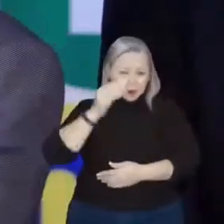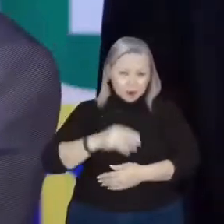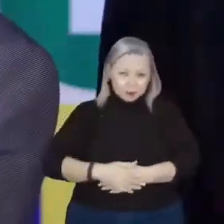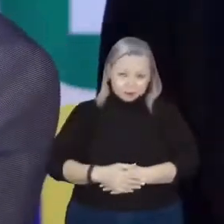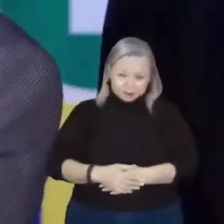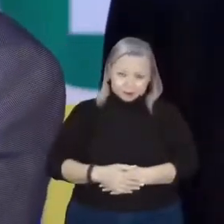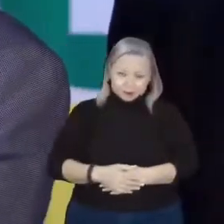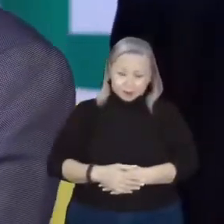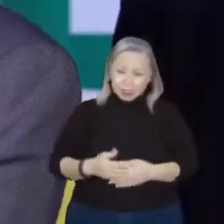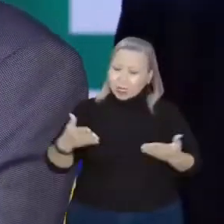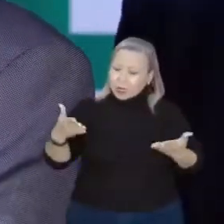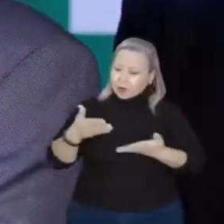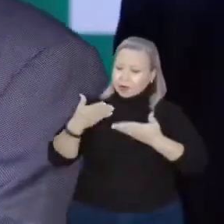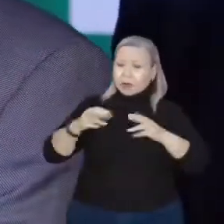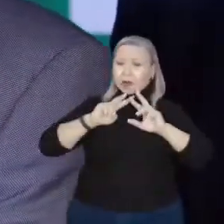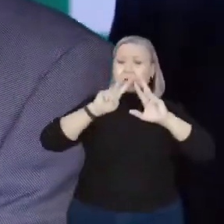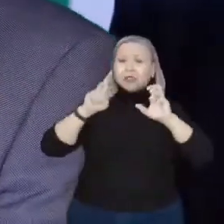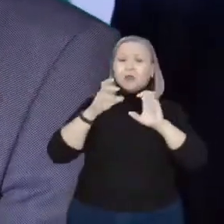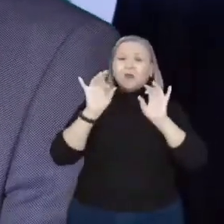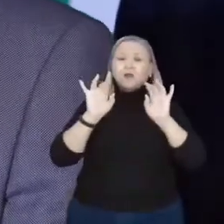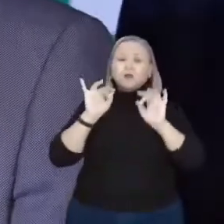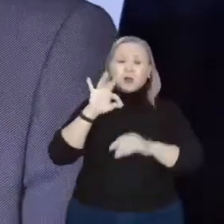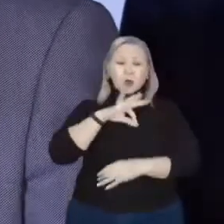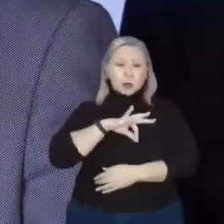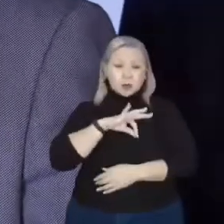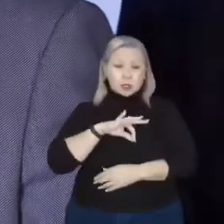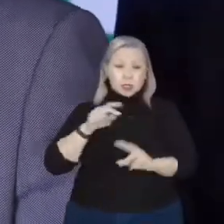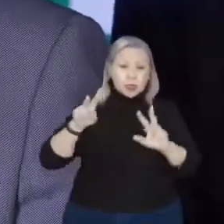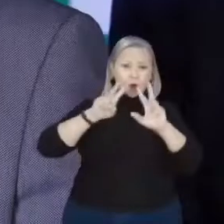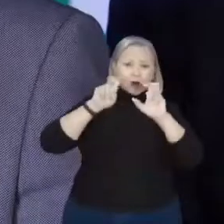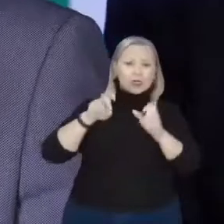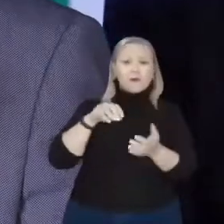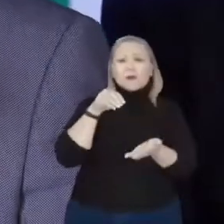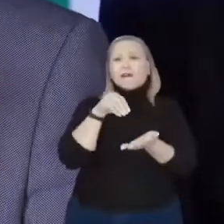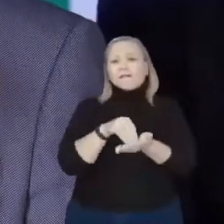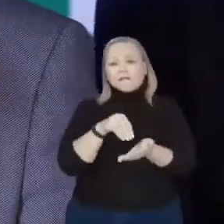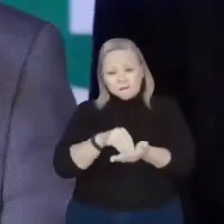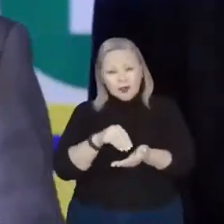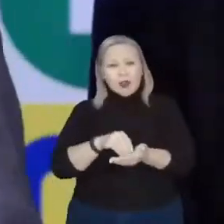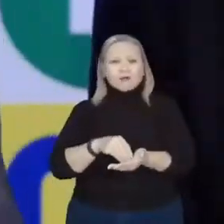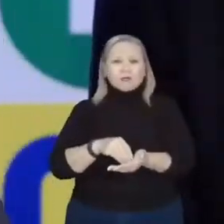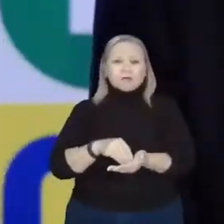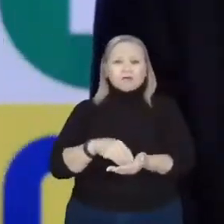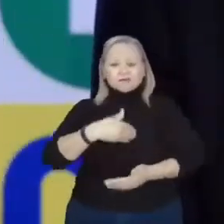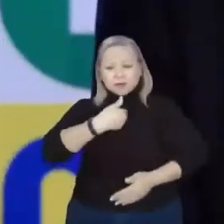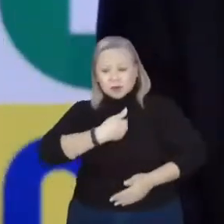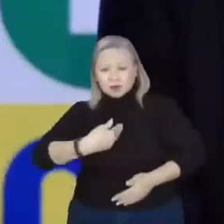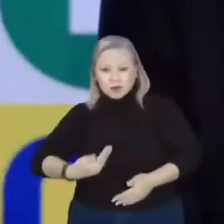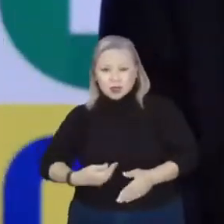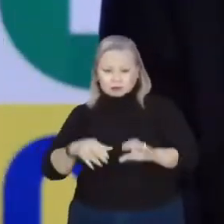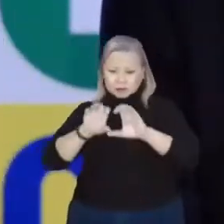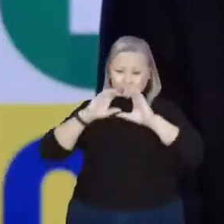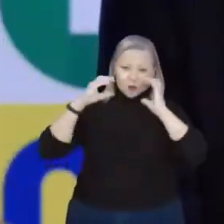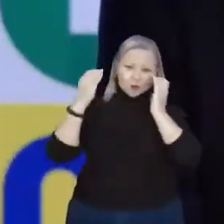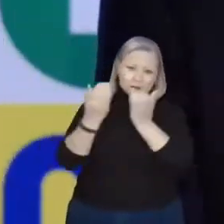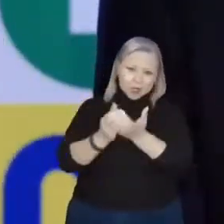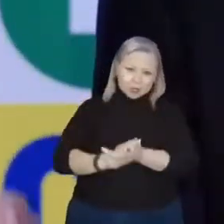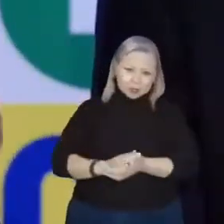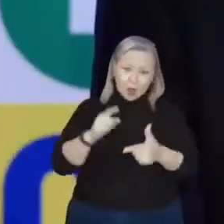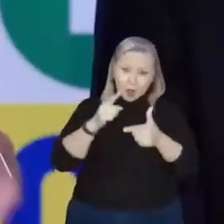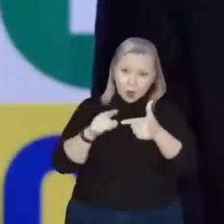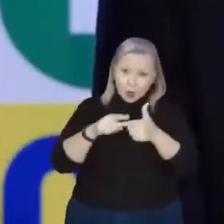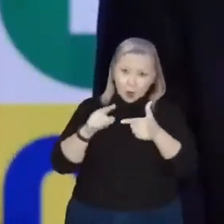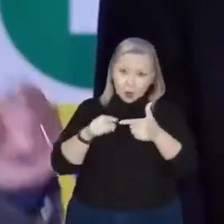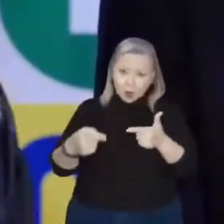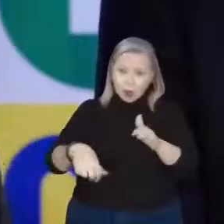uma questão apenas da polícia, é uma questão da ausência do Estado nas comunidades. Se o Estado estivesse presente